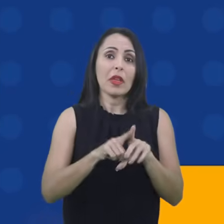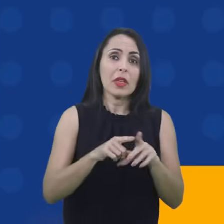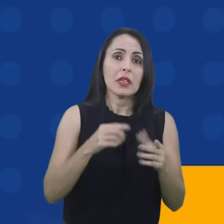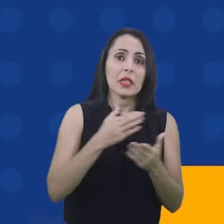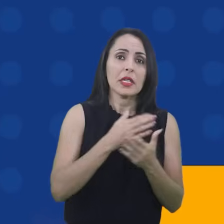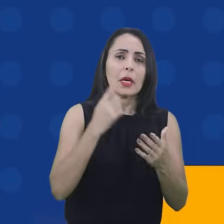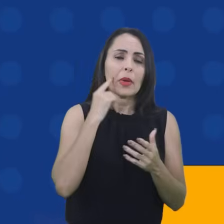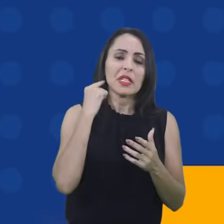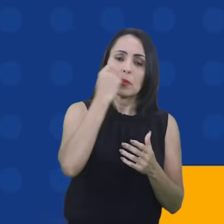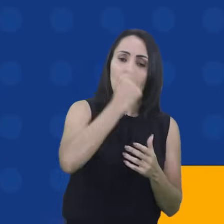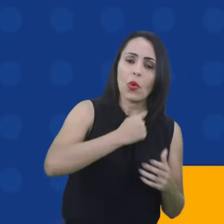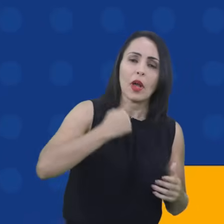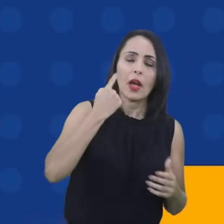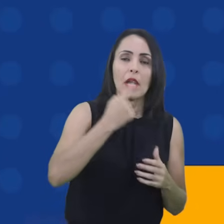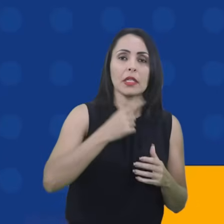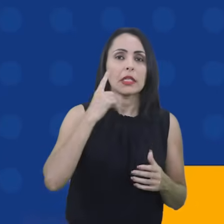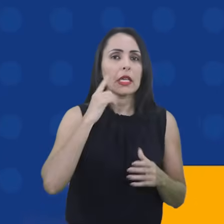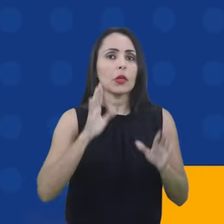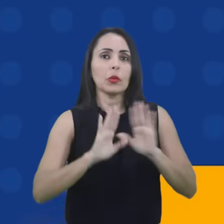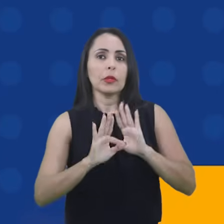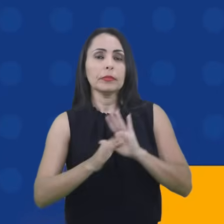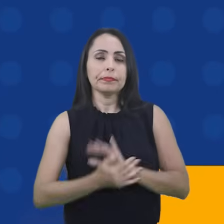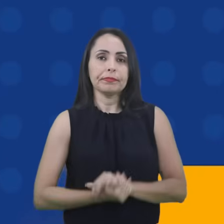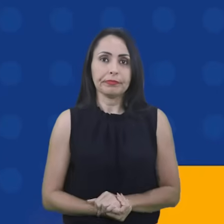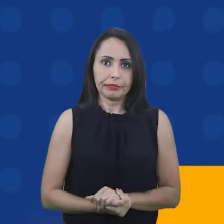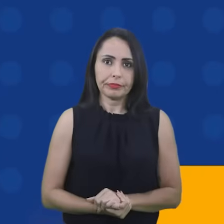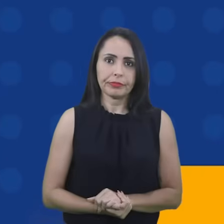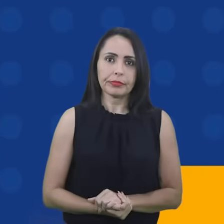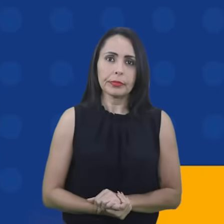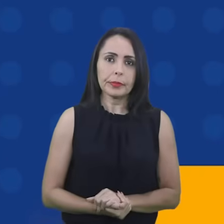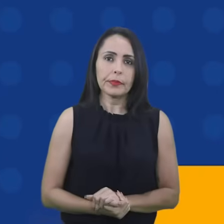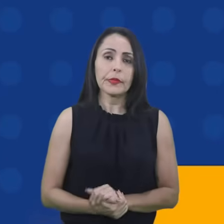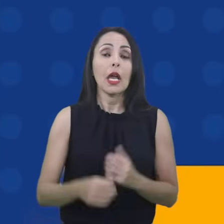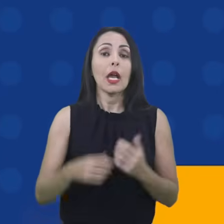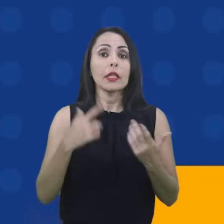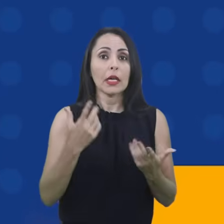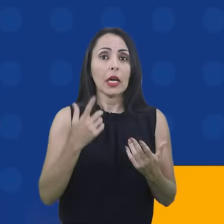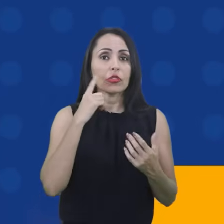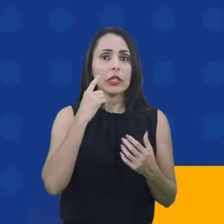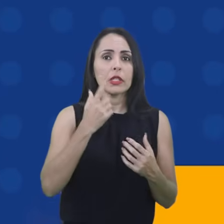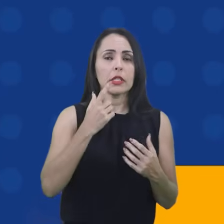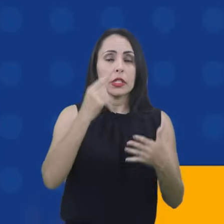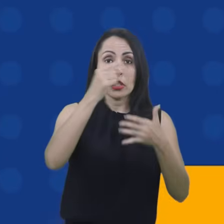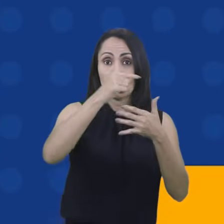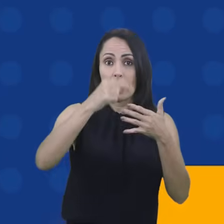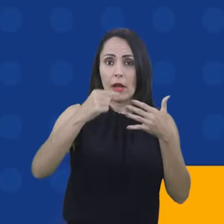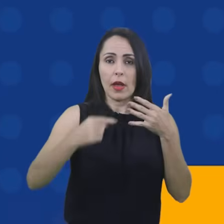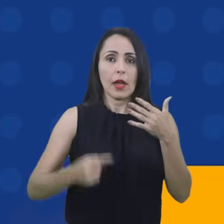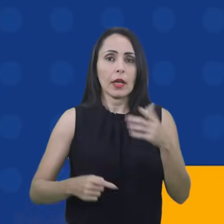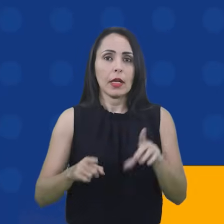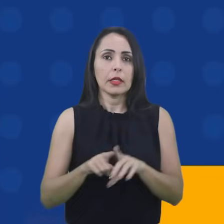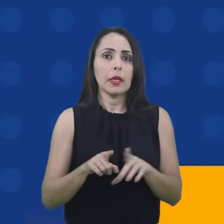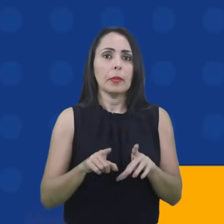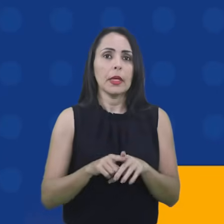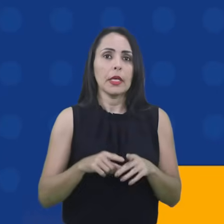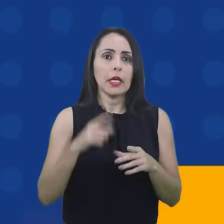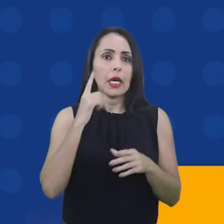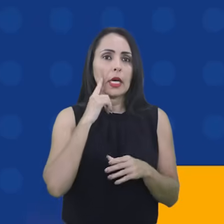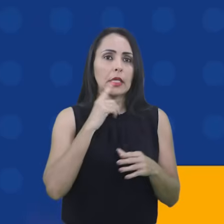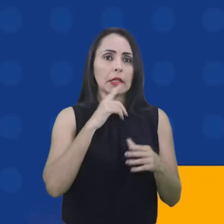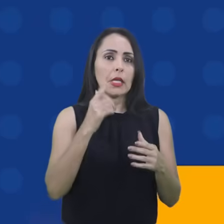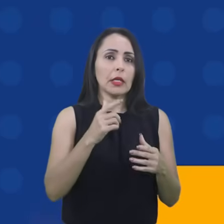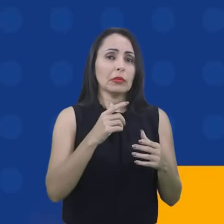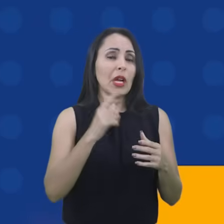causas bucais e as não bucais, né? Nas causas bucais, né, a gente destaca aí, né, as placa bacteriana